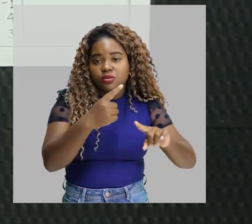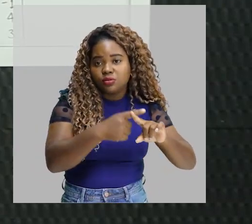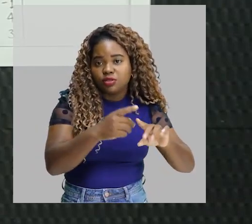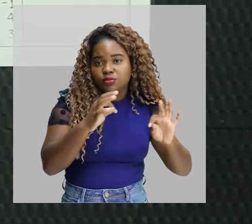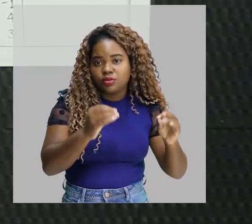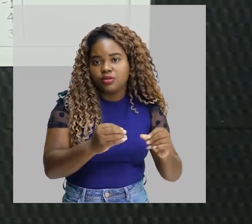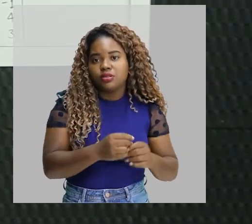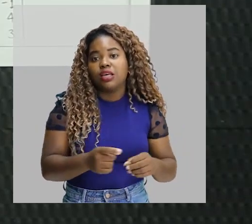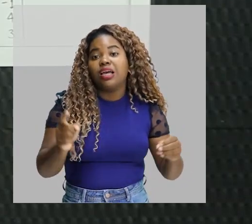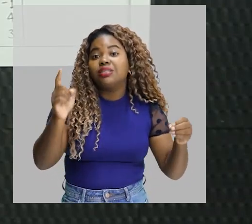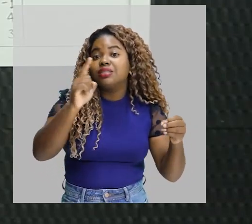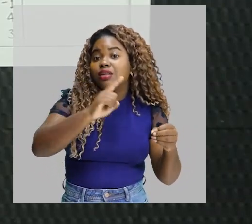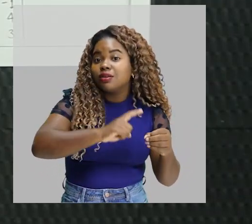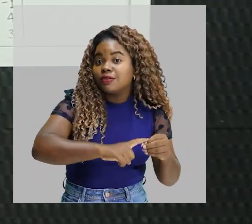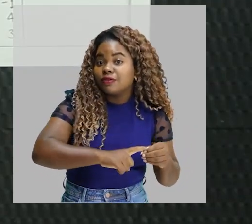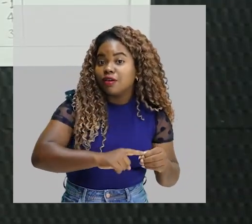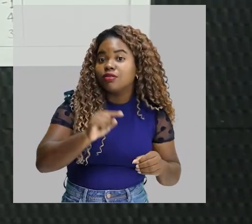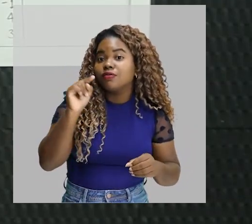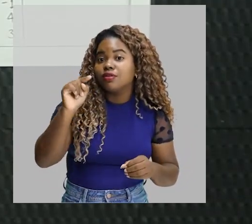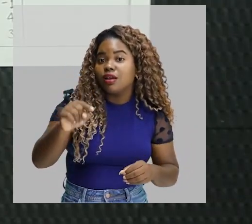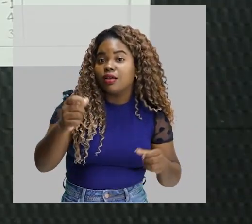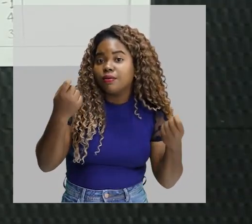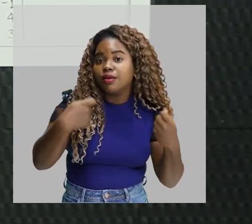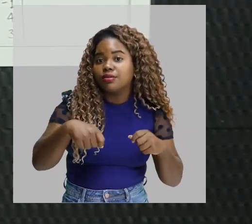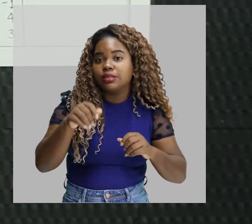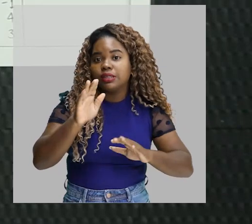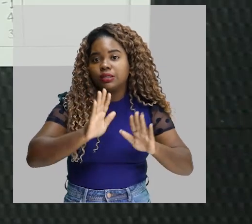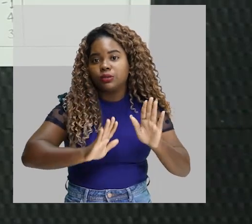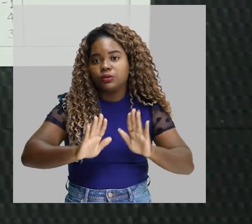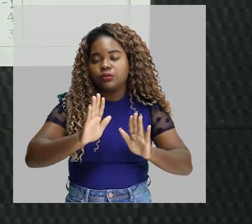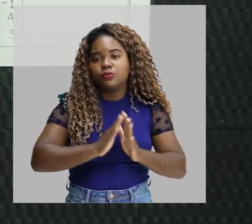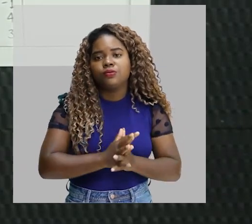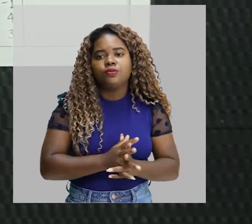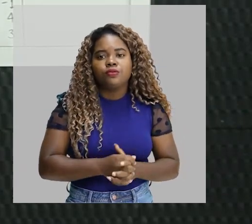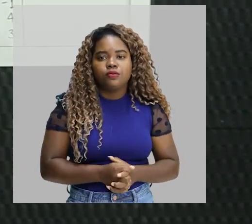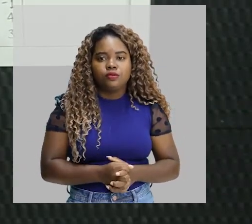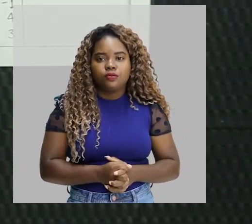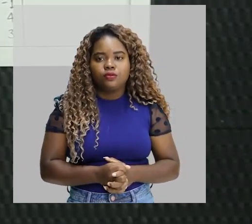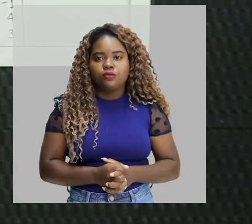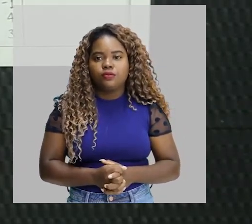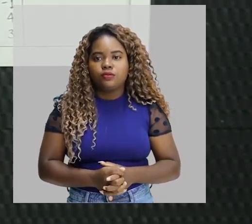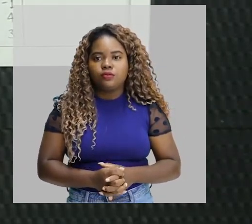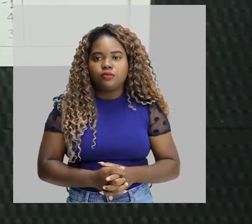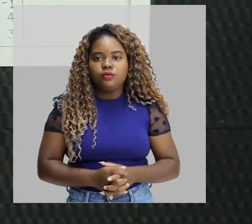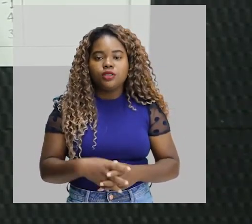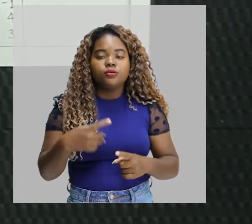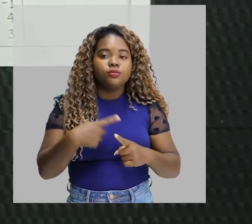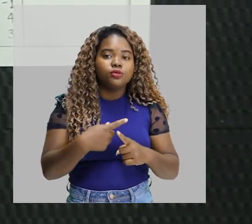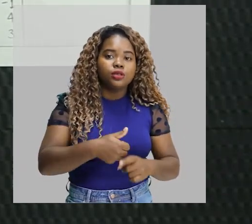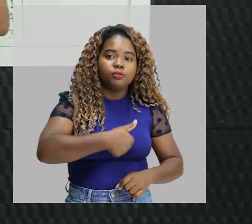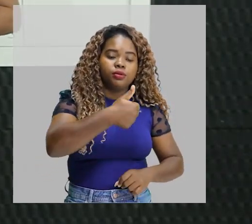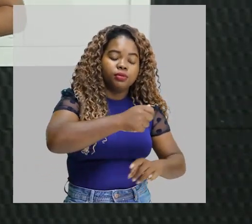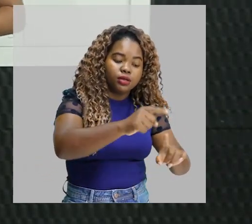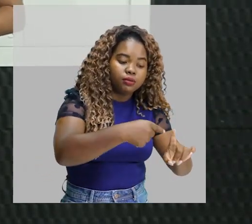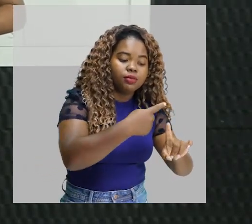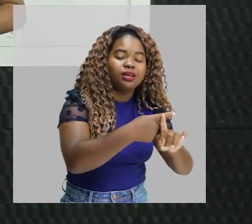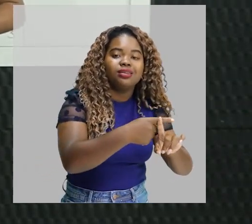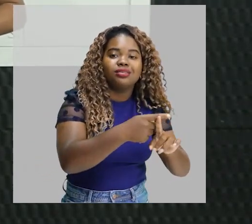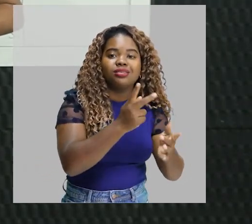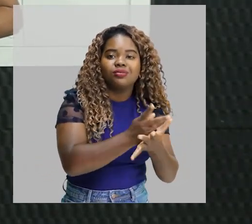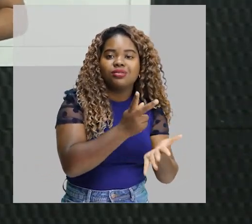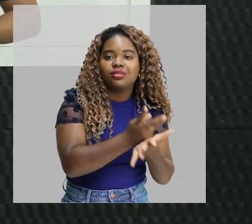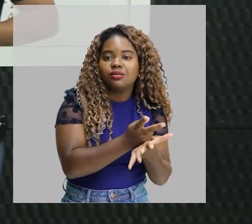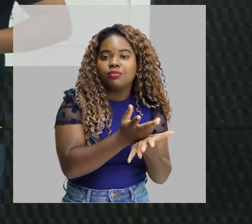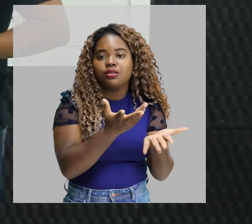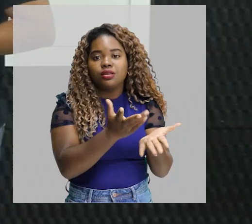essa volta que você tem que ter muito cuidado tá na Ida o que que vai acontecer como é mais sempre o sinal do produto